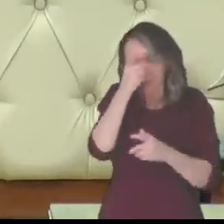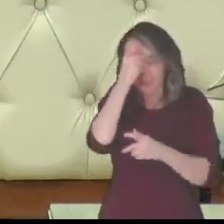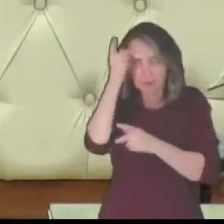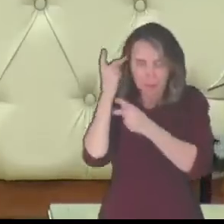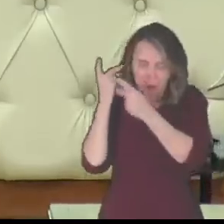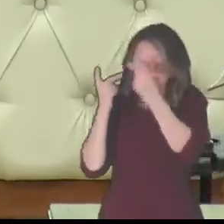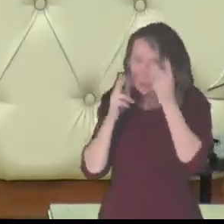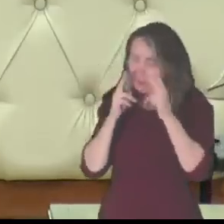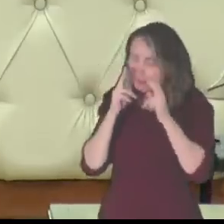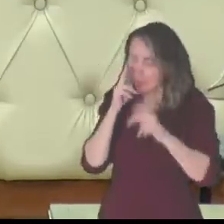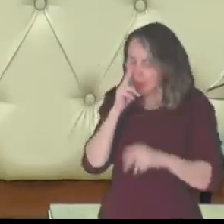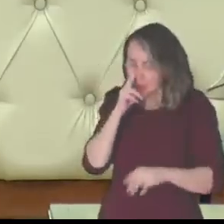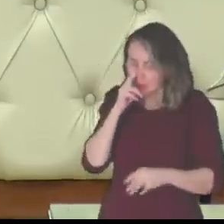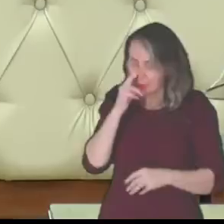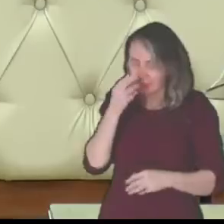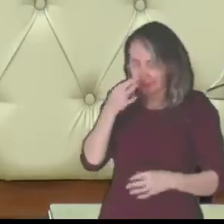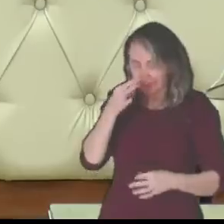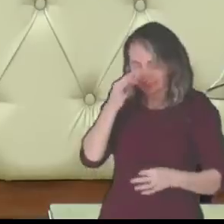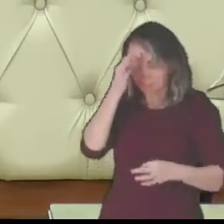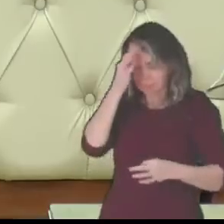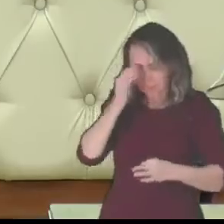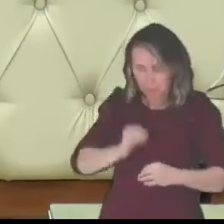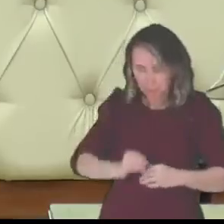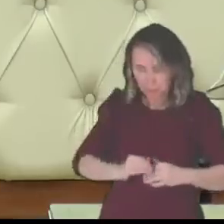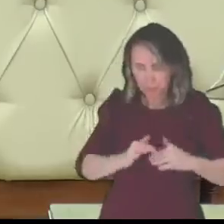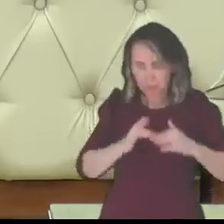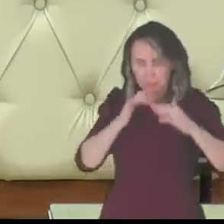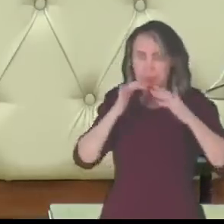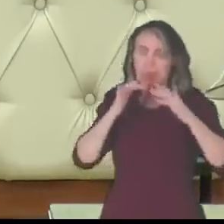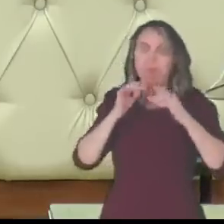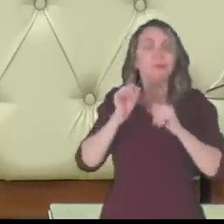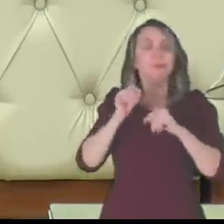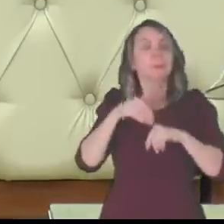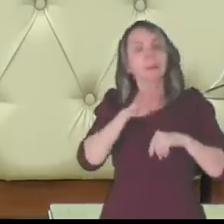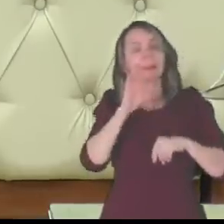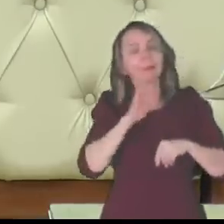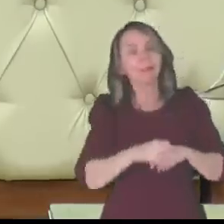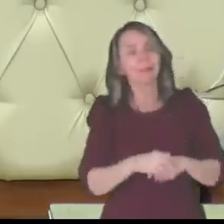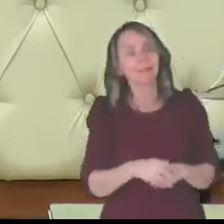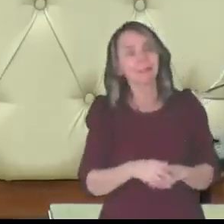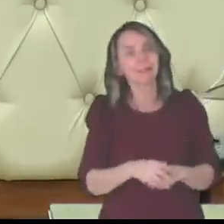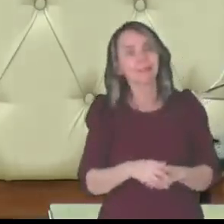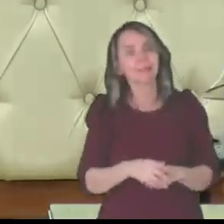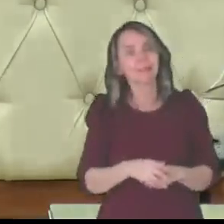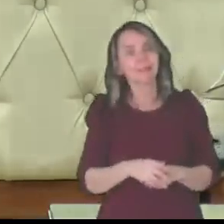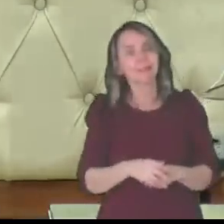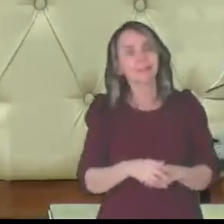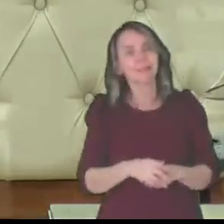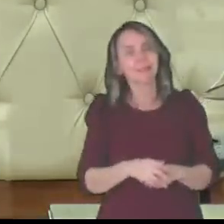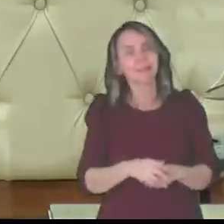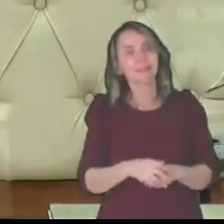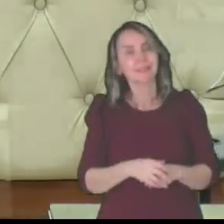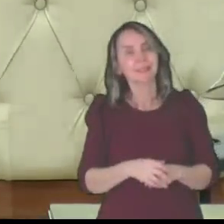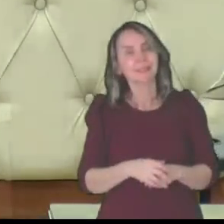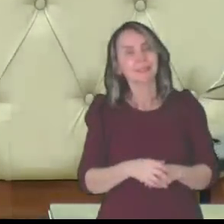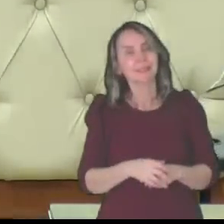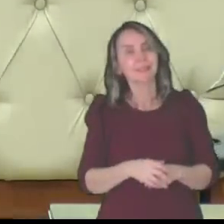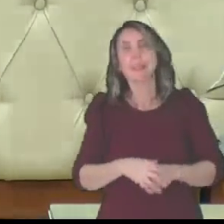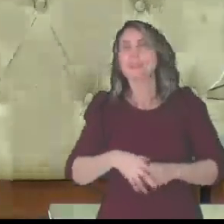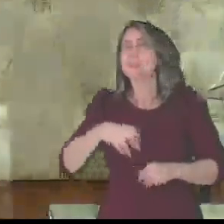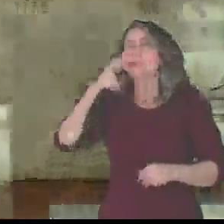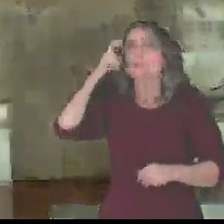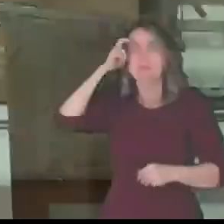para que sejam cheios do conhecimento da sua vontade e que mais E aí toda